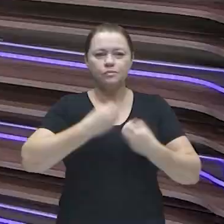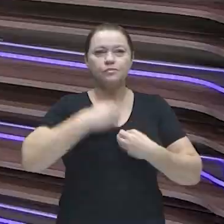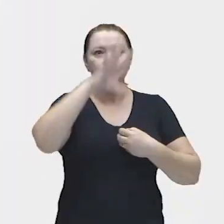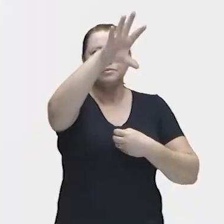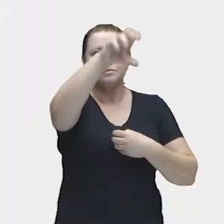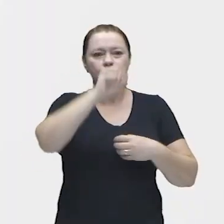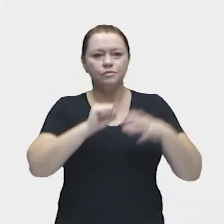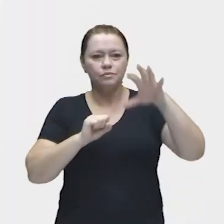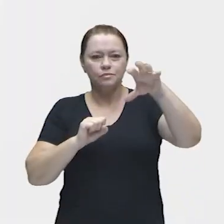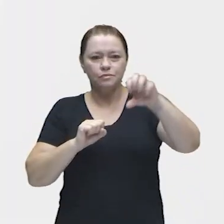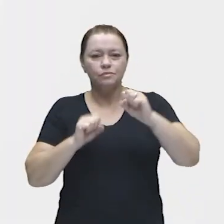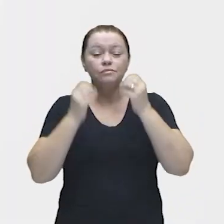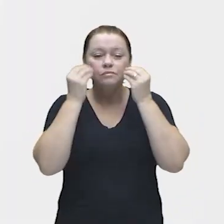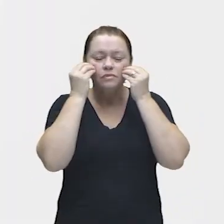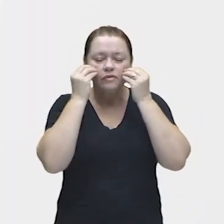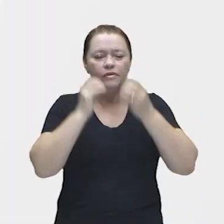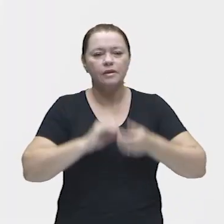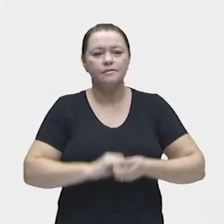Olha aqui comigo.